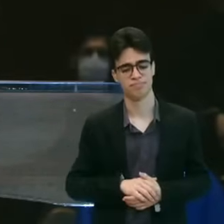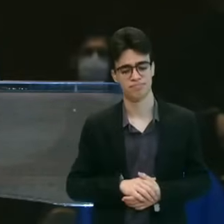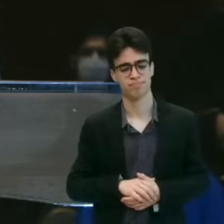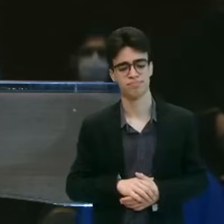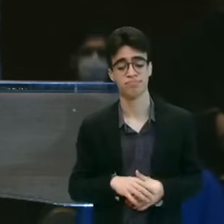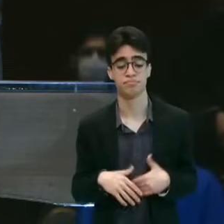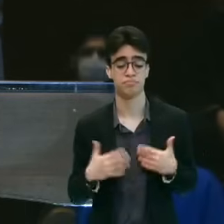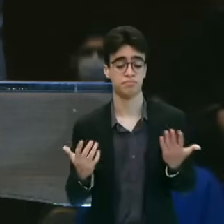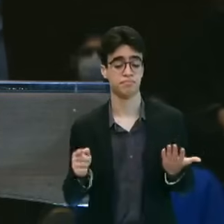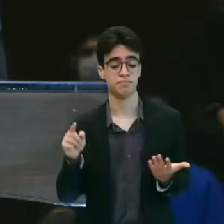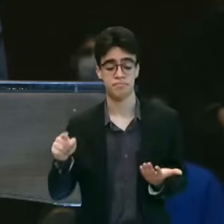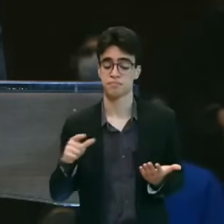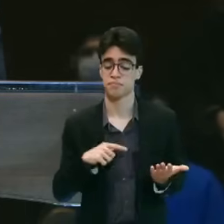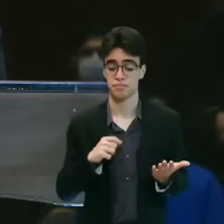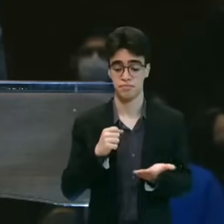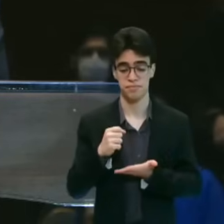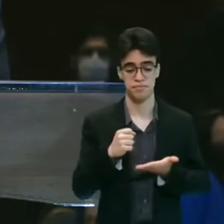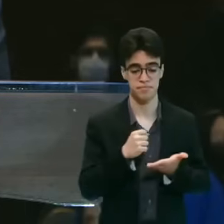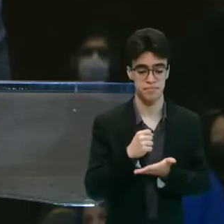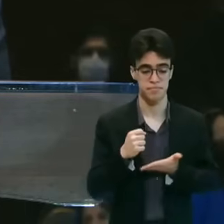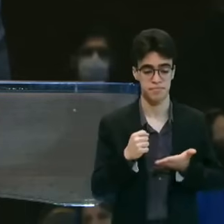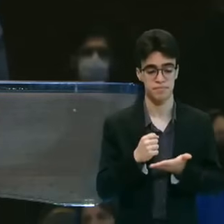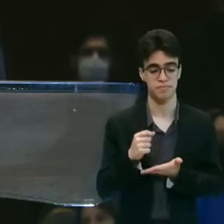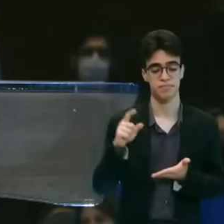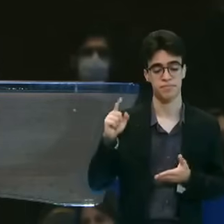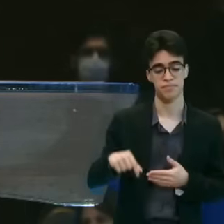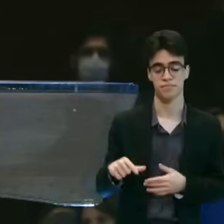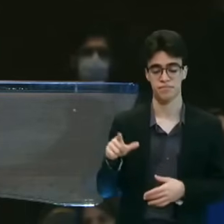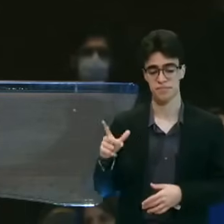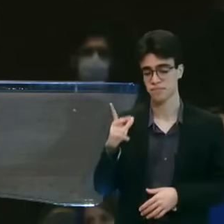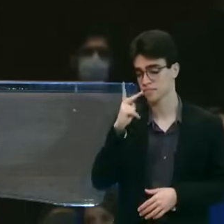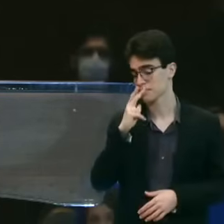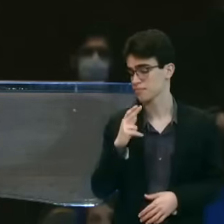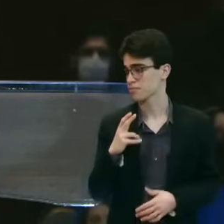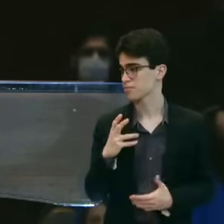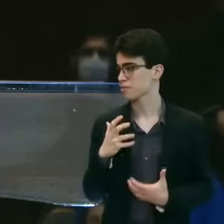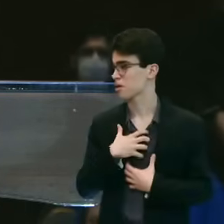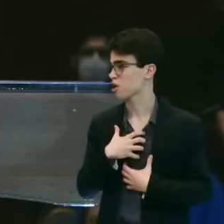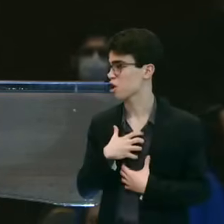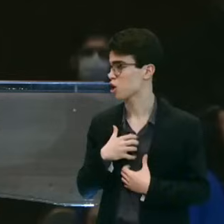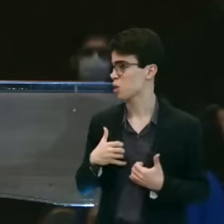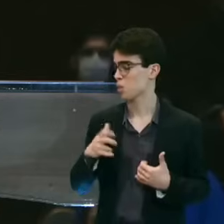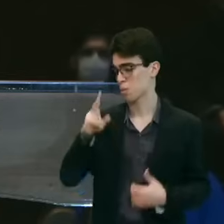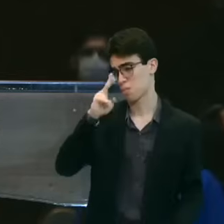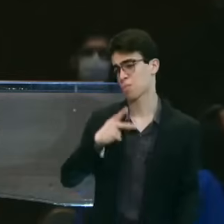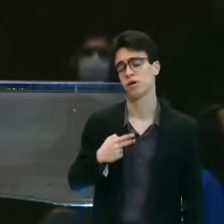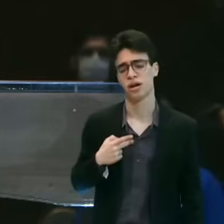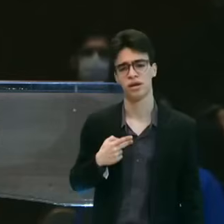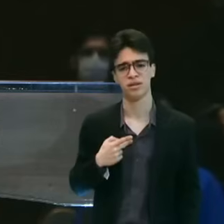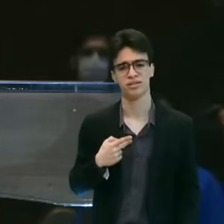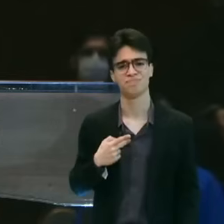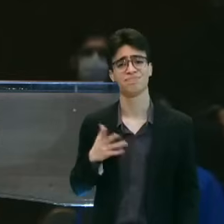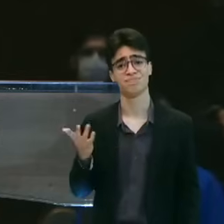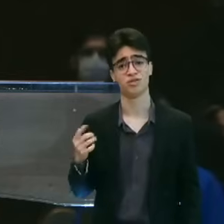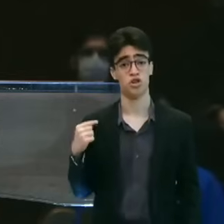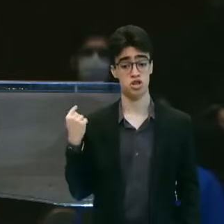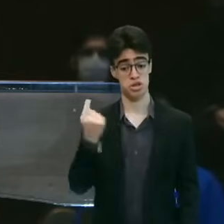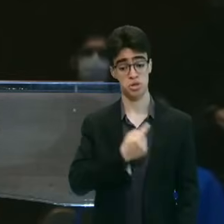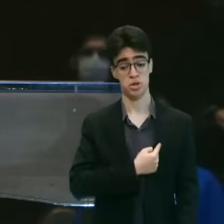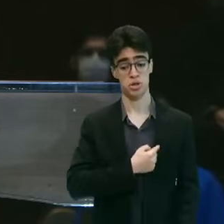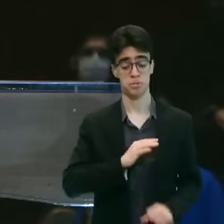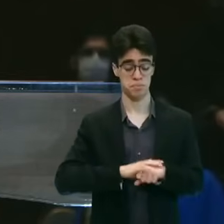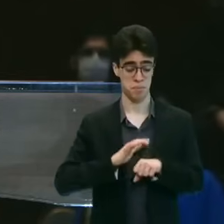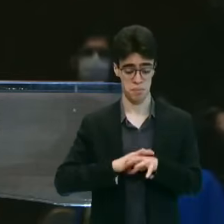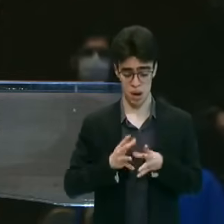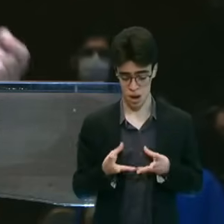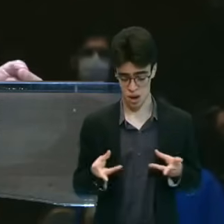E estas premissas, que são premissas egoístas, nos levam a destruir tanto a nós mesmos,